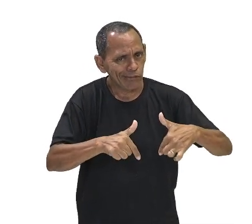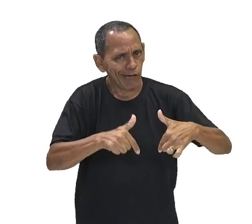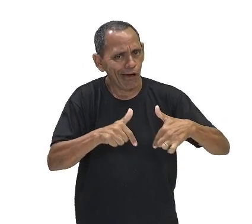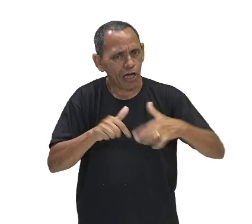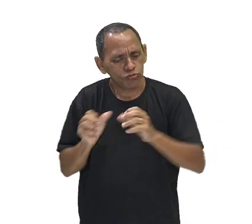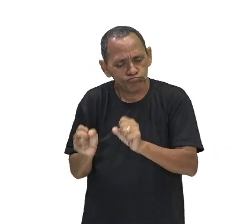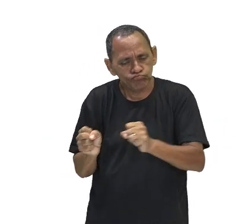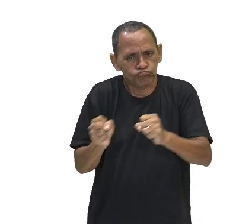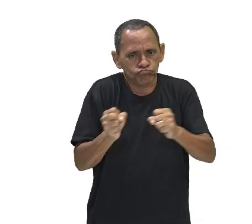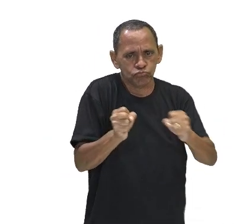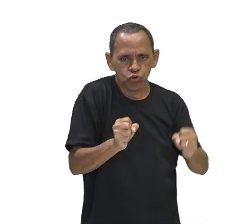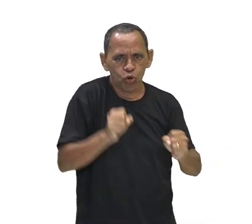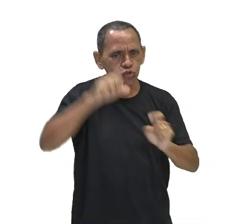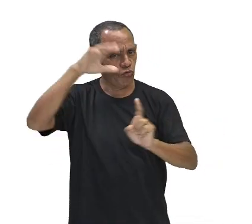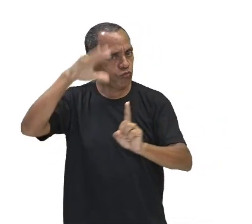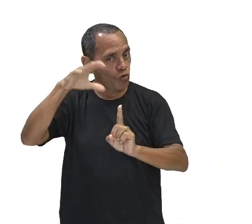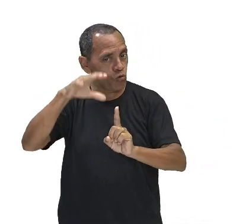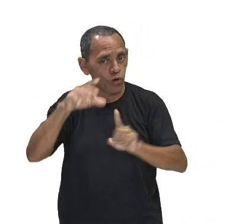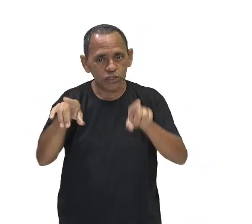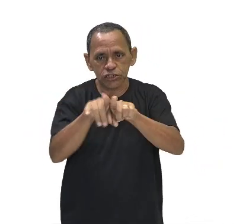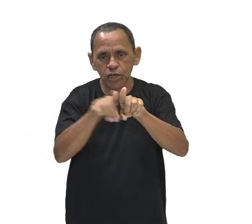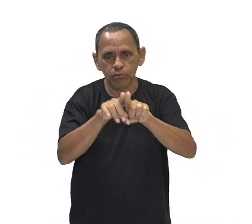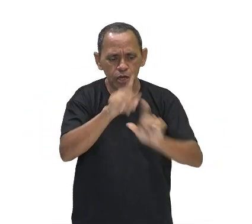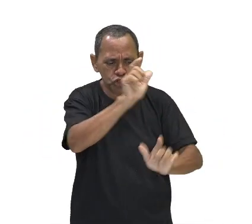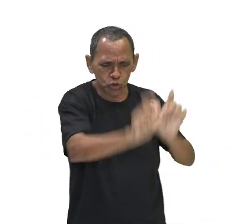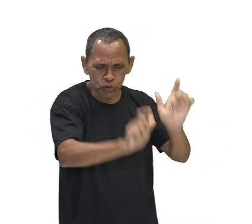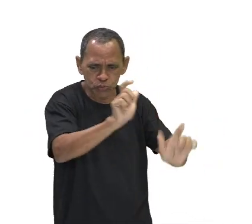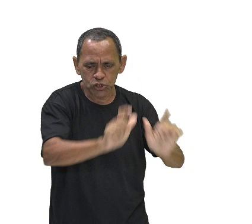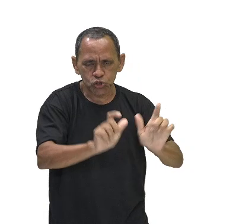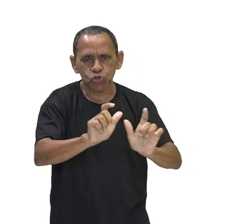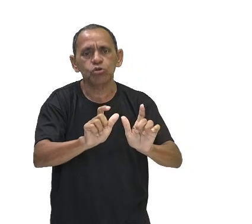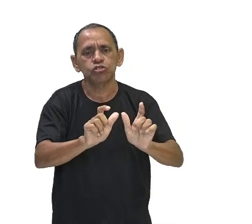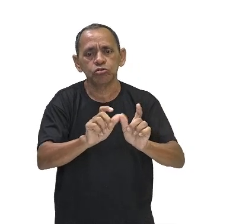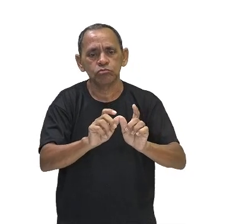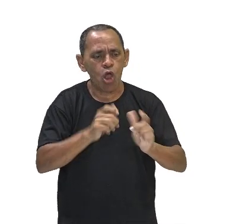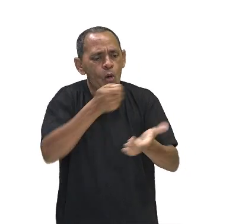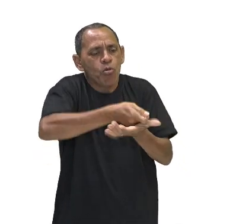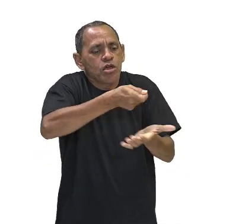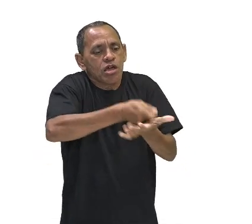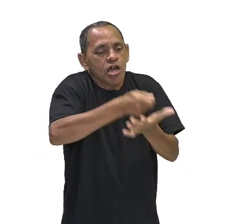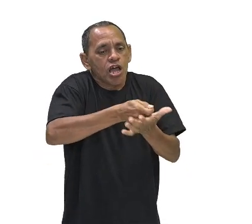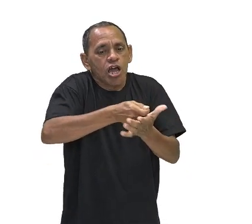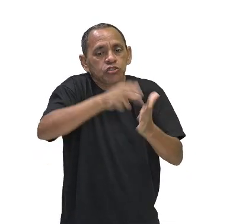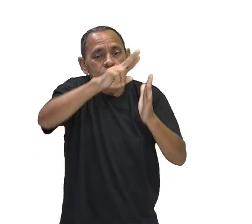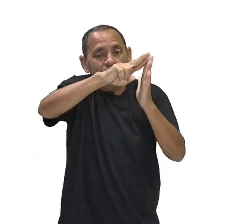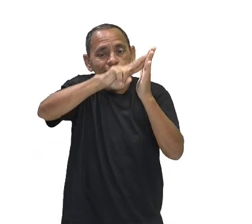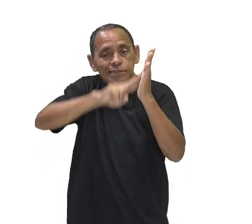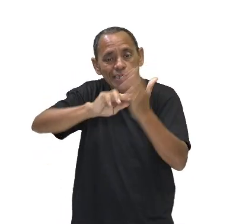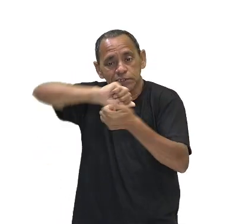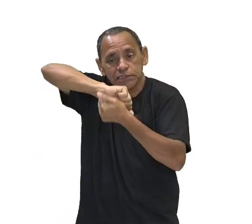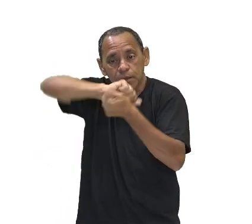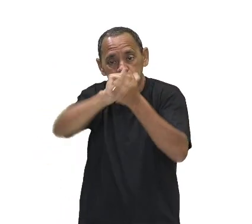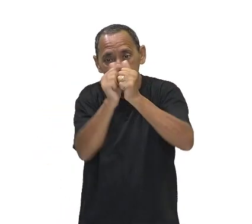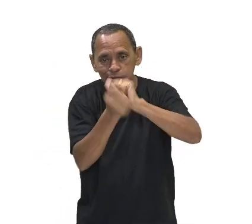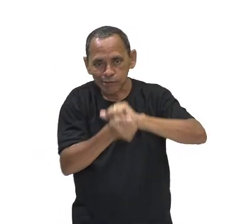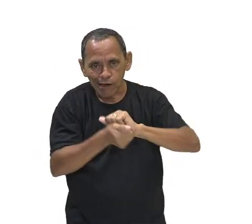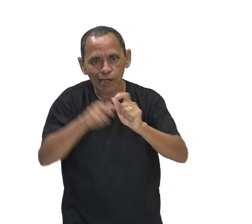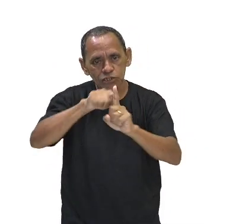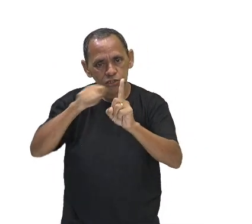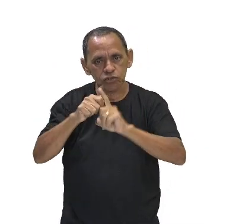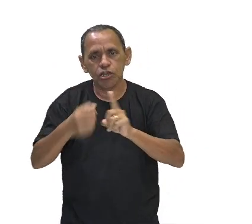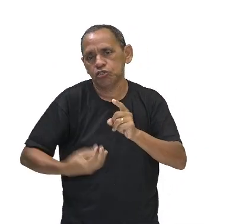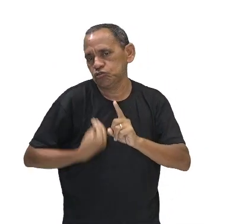sobre os indivíduos, obrigando-os a se adaptar às regras da sociedade onde